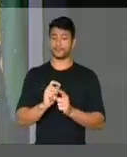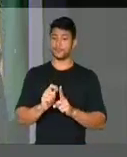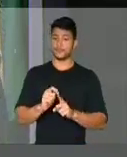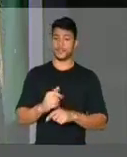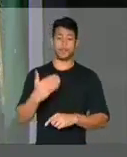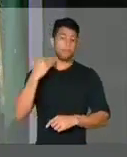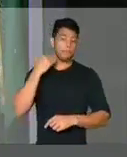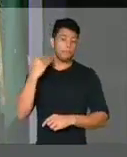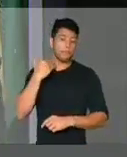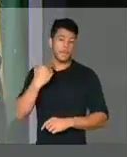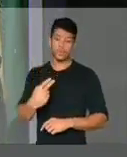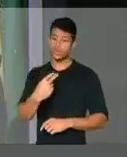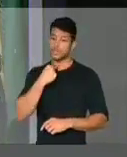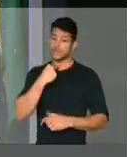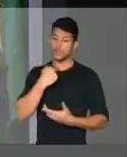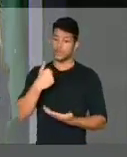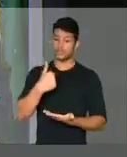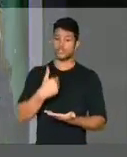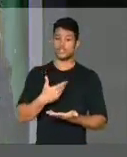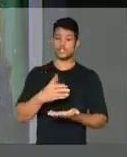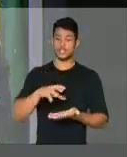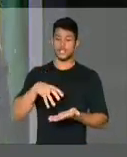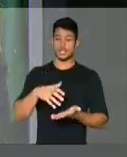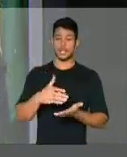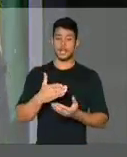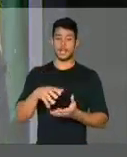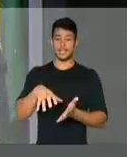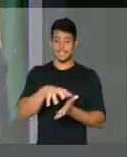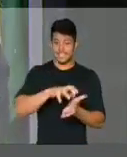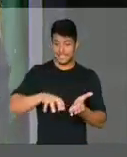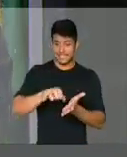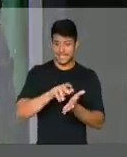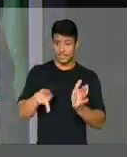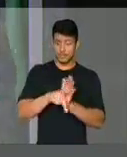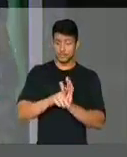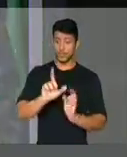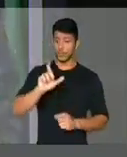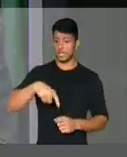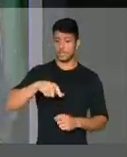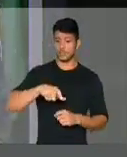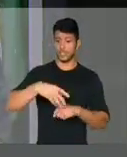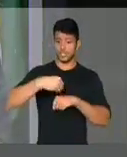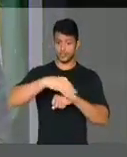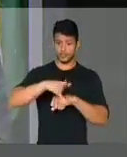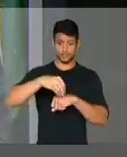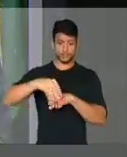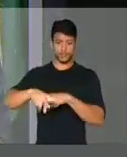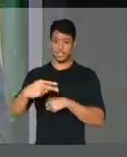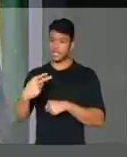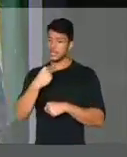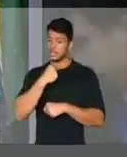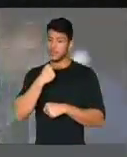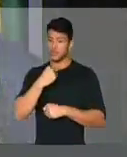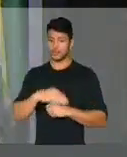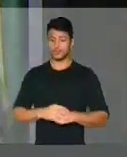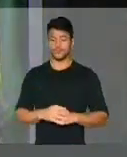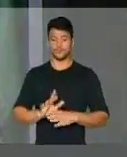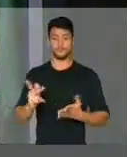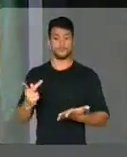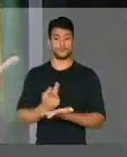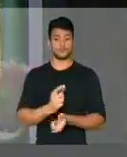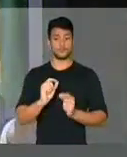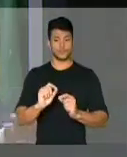podem compartilhar dados de cartão de crédito. A quarta turma do Supremo Tribunal de Justiça, em julgamento na